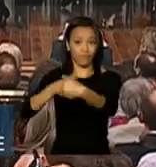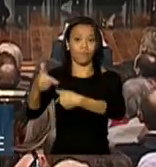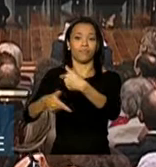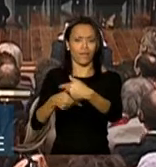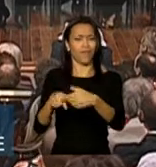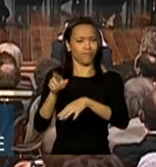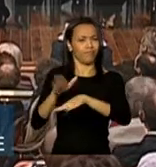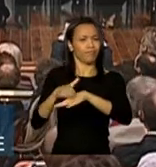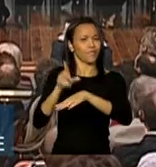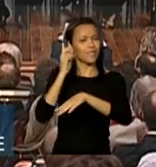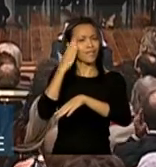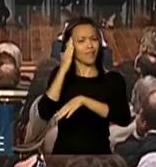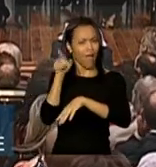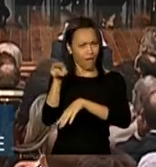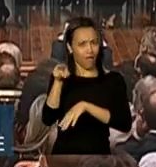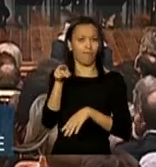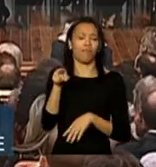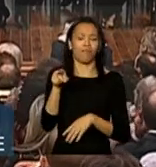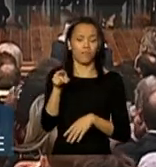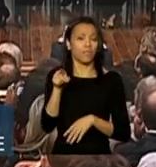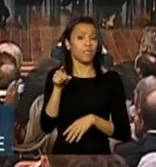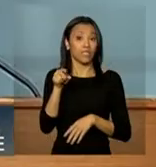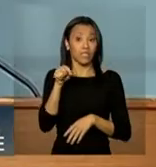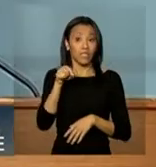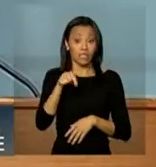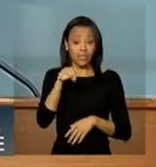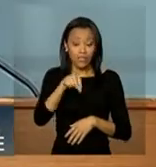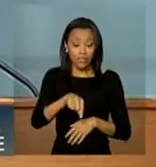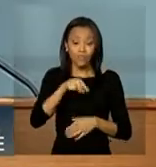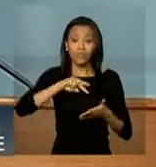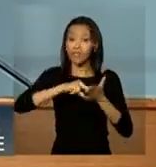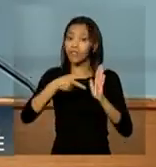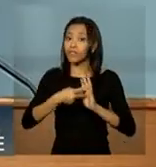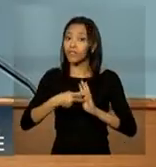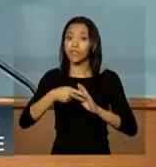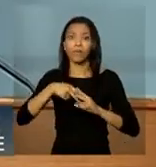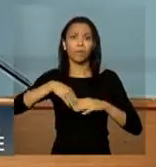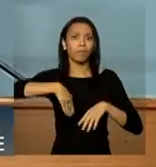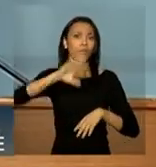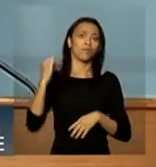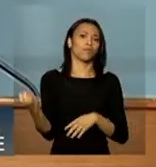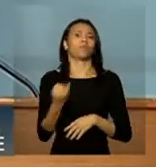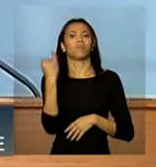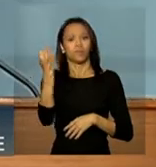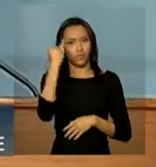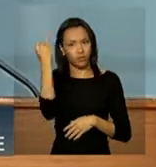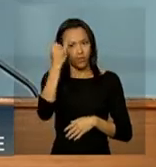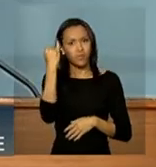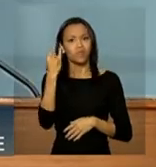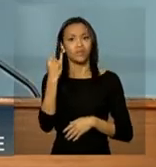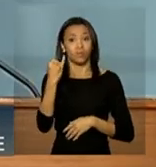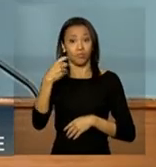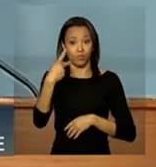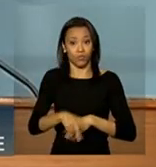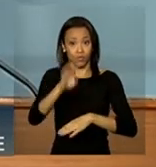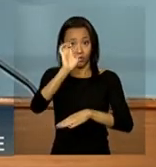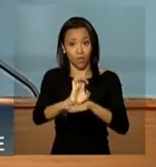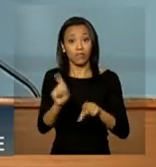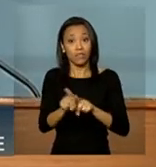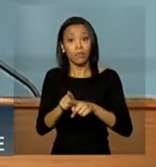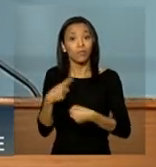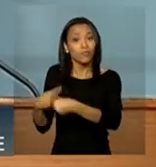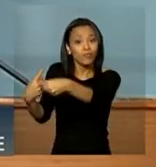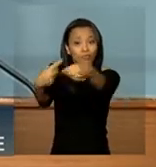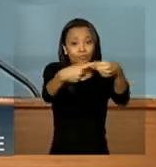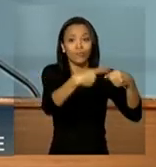senhora sabe que significa muito para o Rio Grande, significa muito para os municípios, e isso